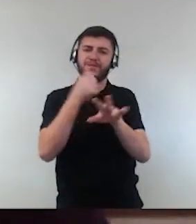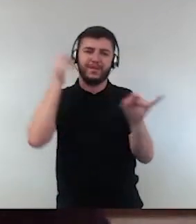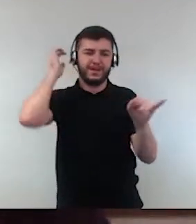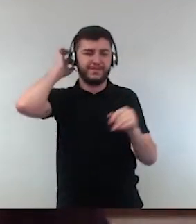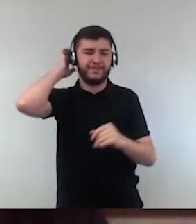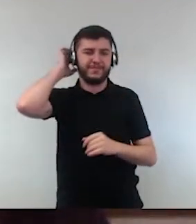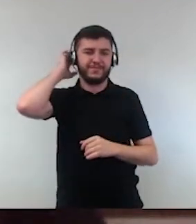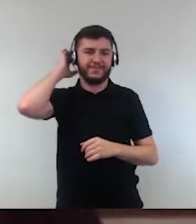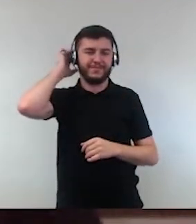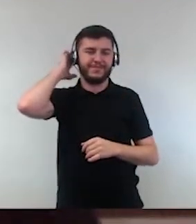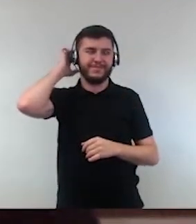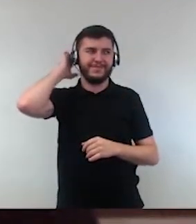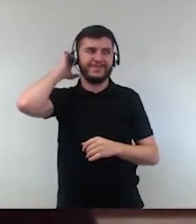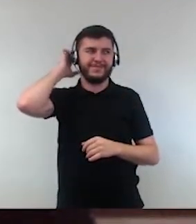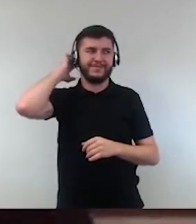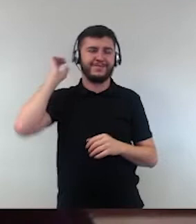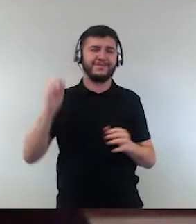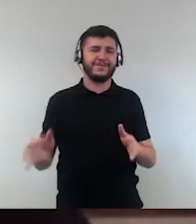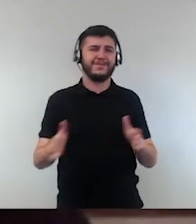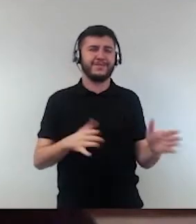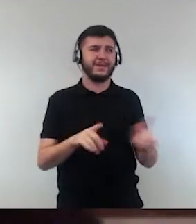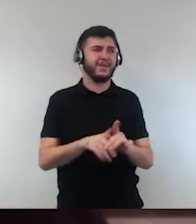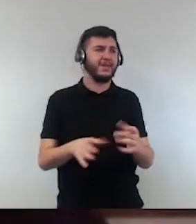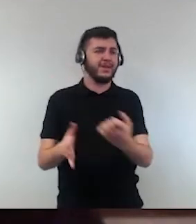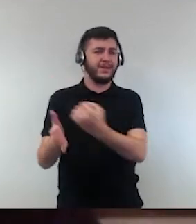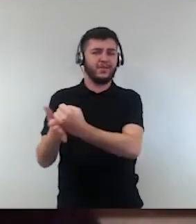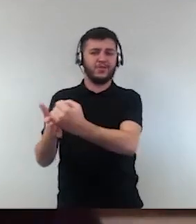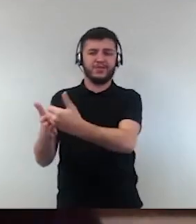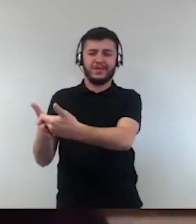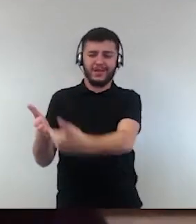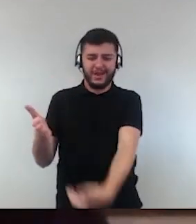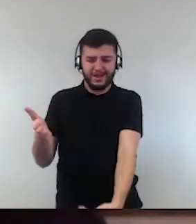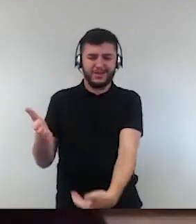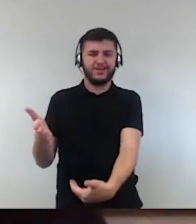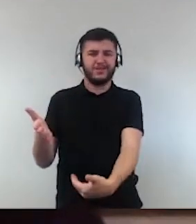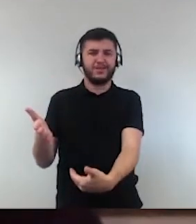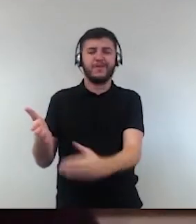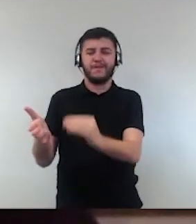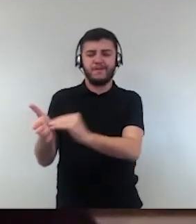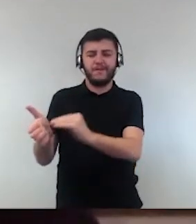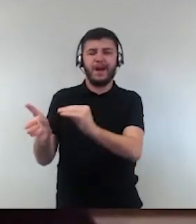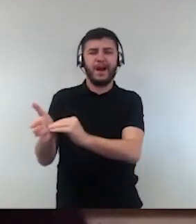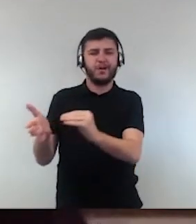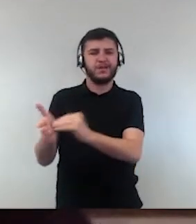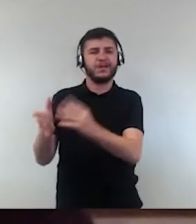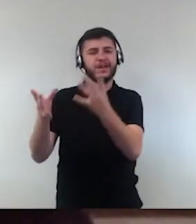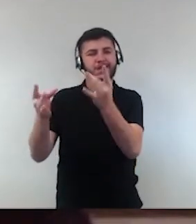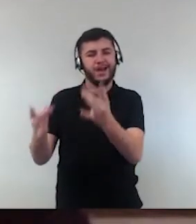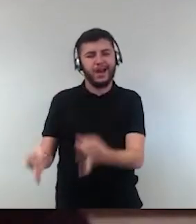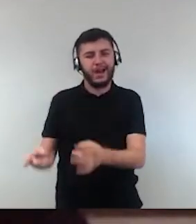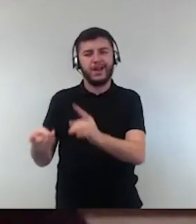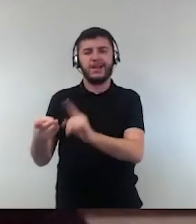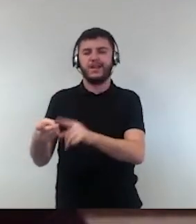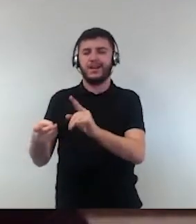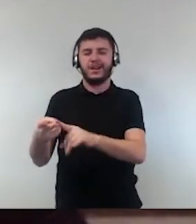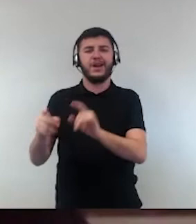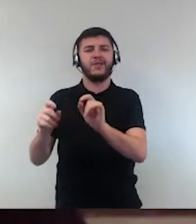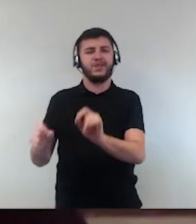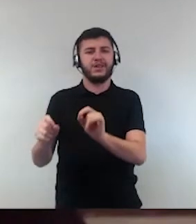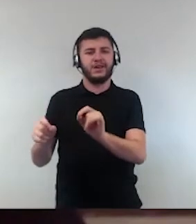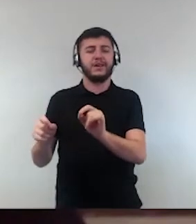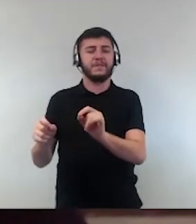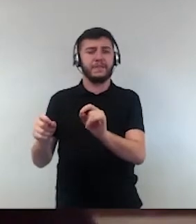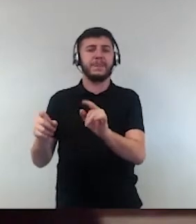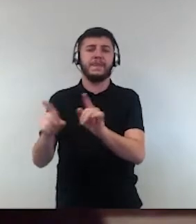um contrato complexo, temos um contrato incompleto e temos um contrato relacional. Então, essas são as características dos contratos